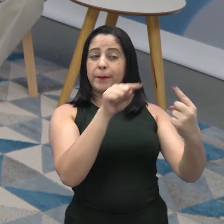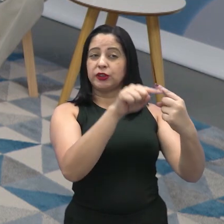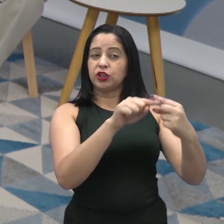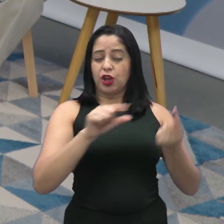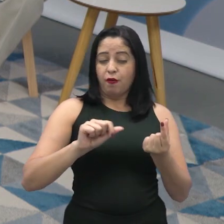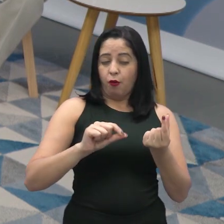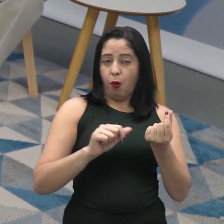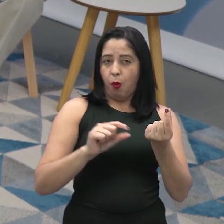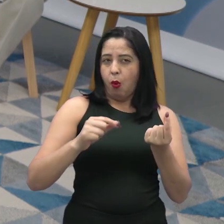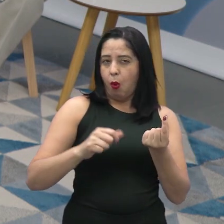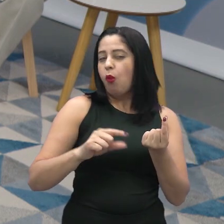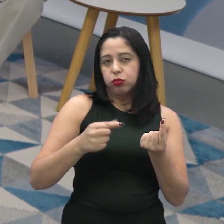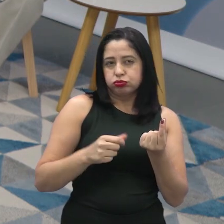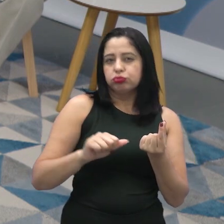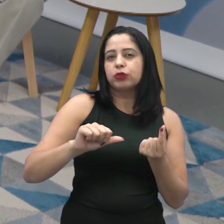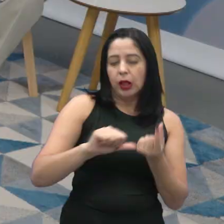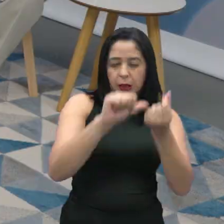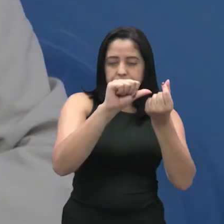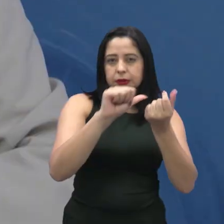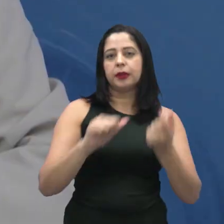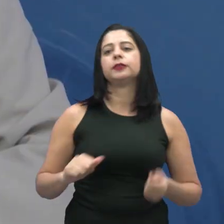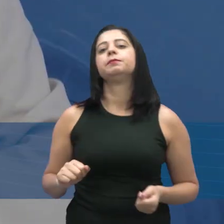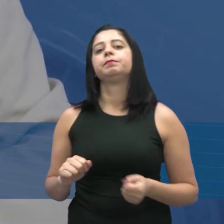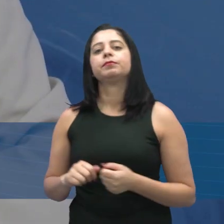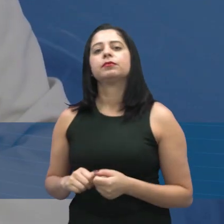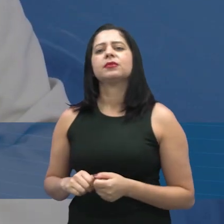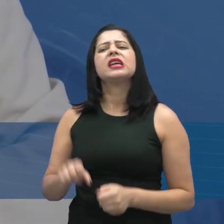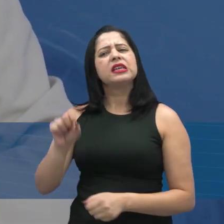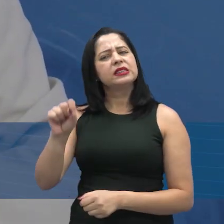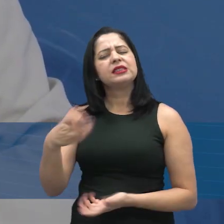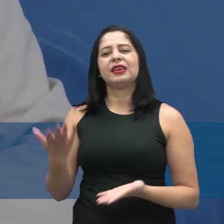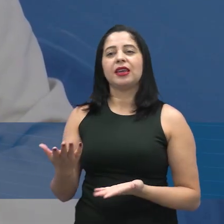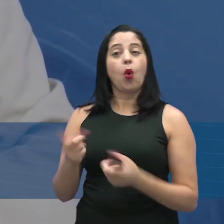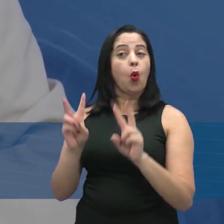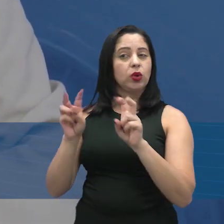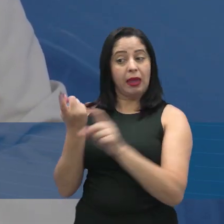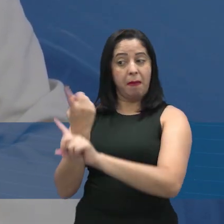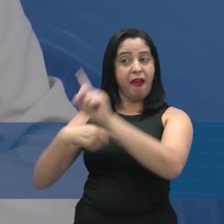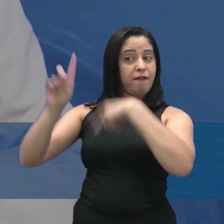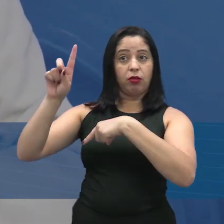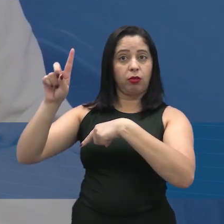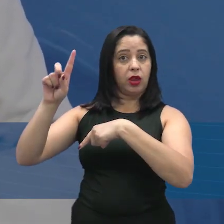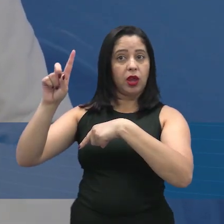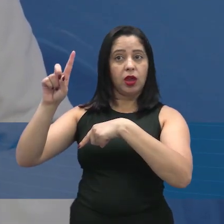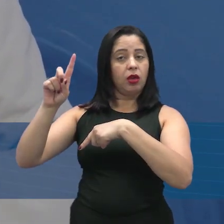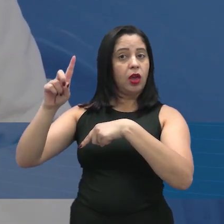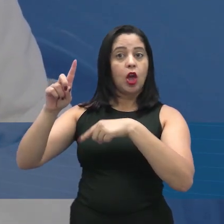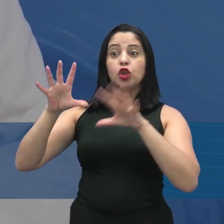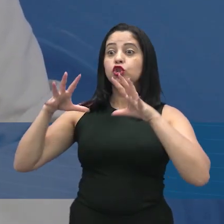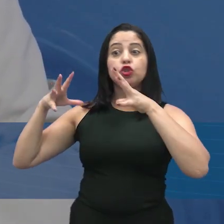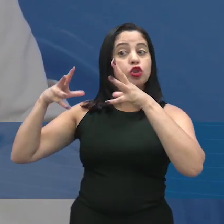Dani, prosperidade é inata ao ser humano. Todo ser humano, ele é um ser gregário, ou seja, ele